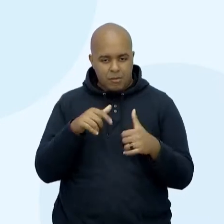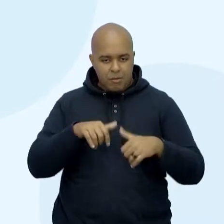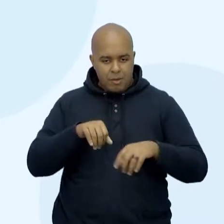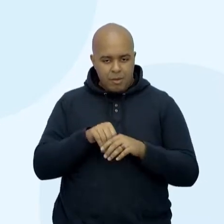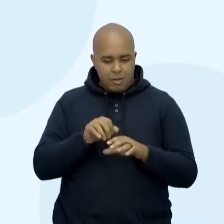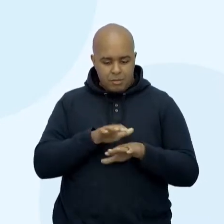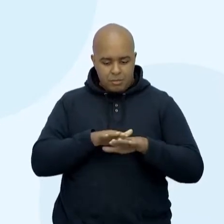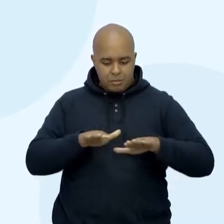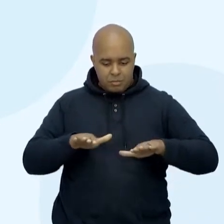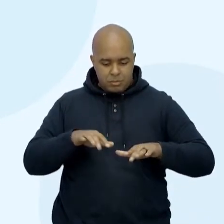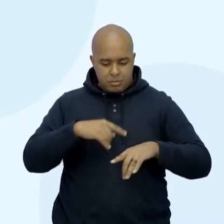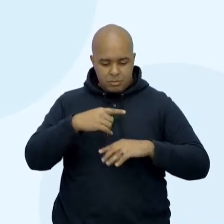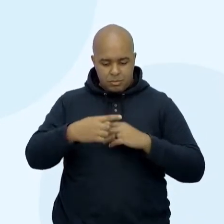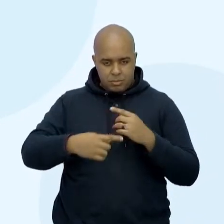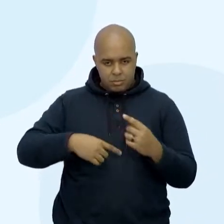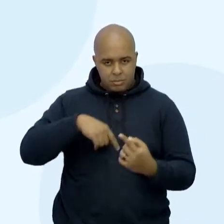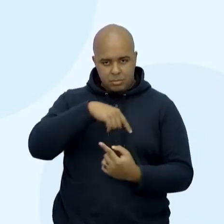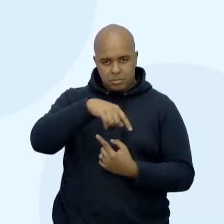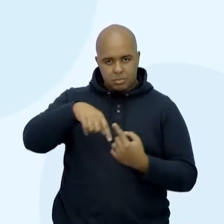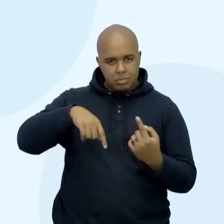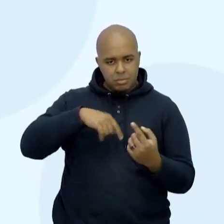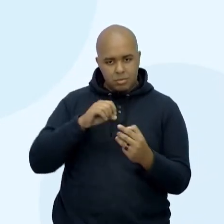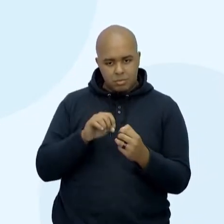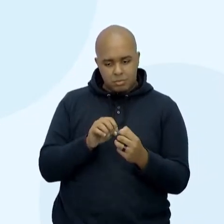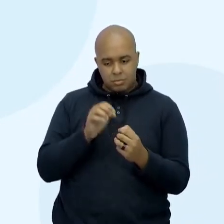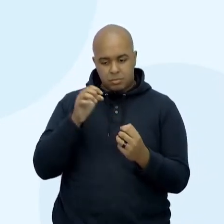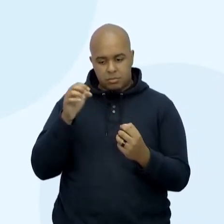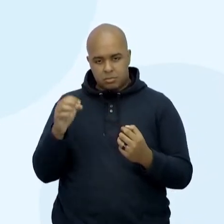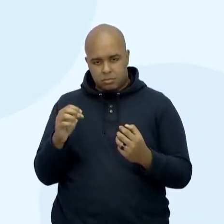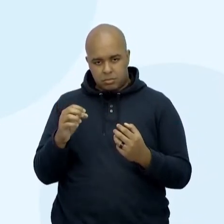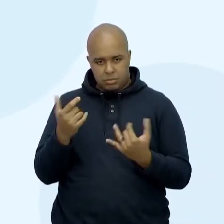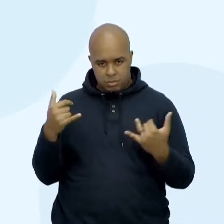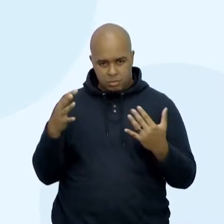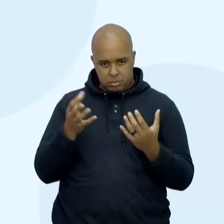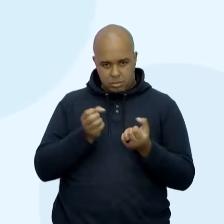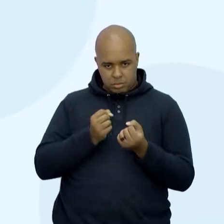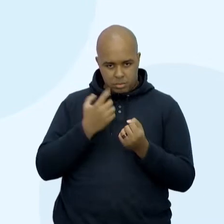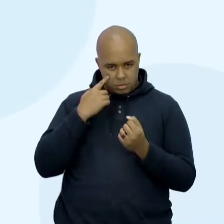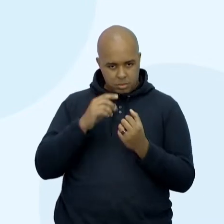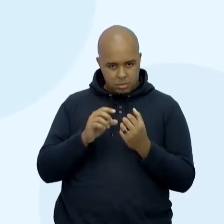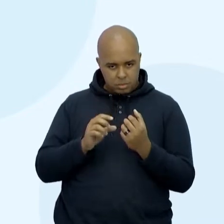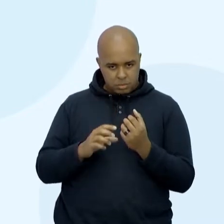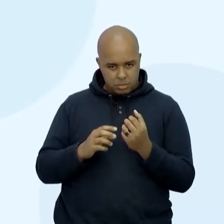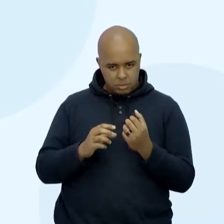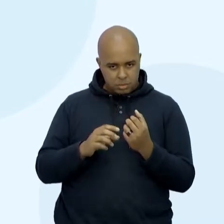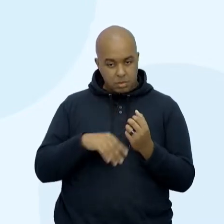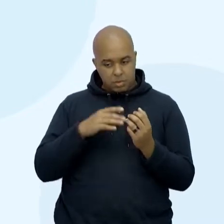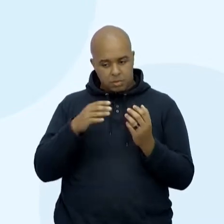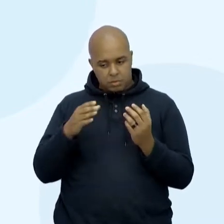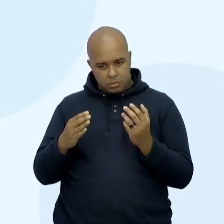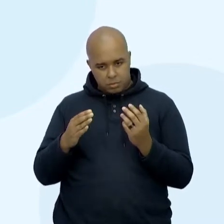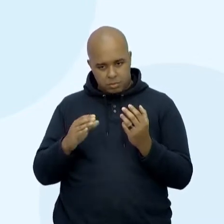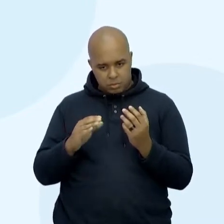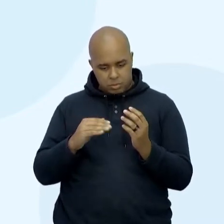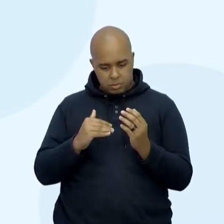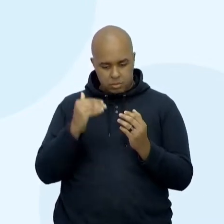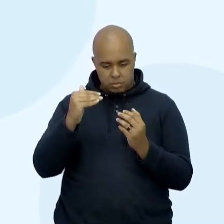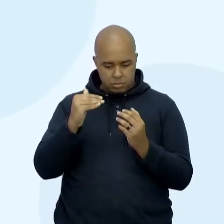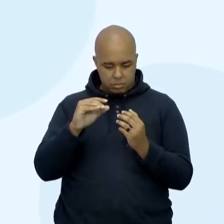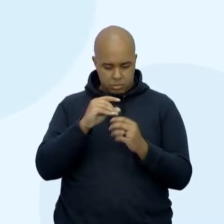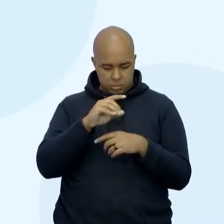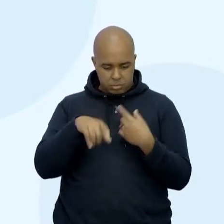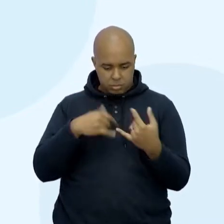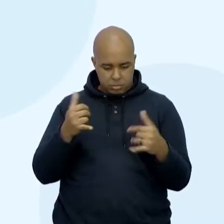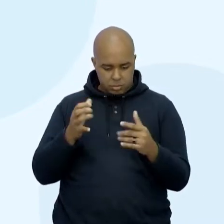na sua camadinha girando aí, ele salta, quando ele recebe energia, olha lá, saltando para uma camada superior. Isso é